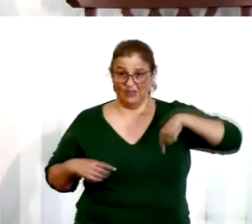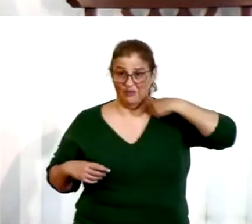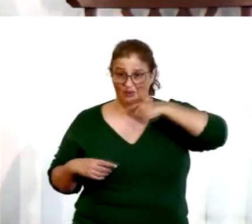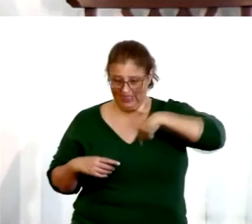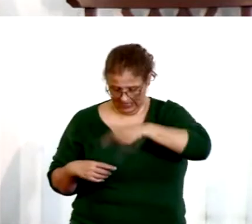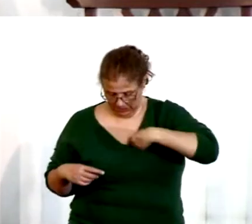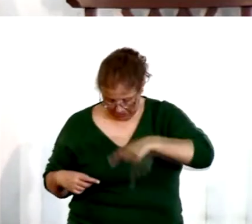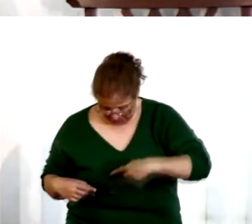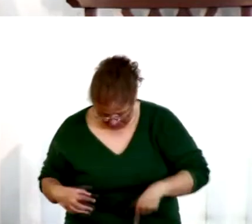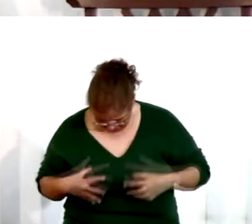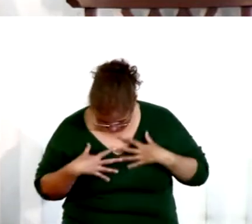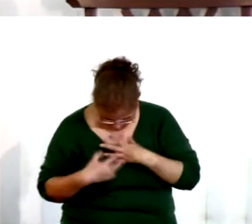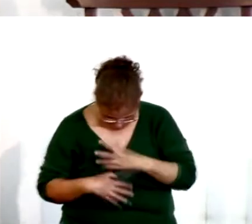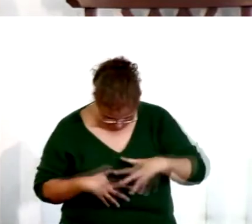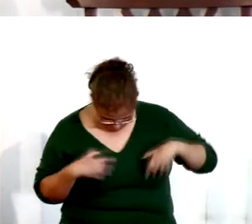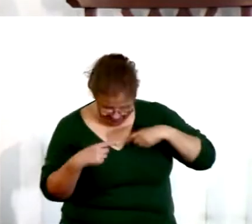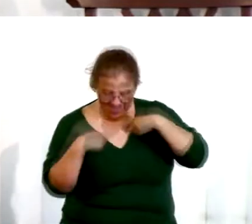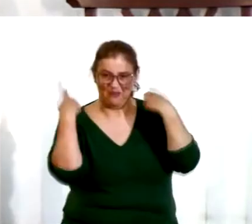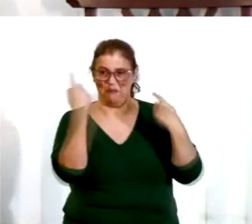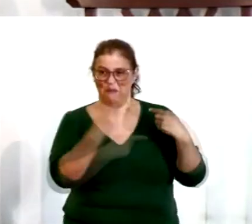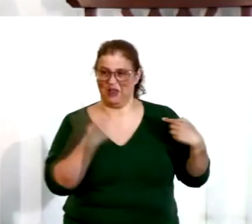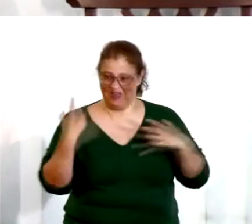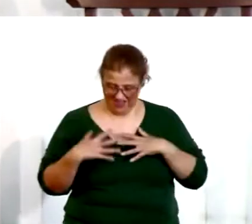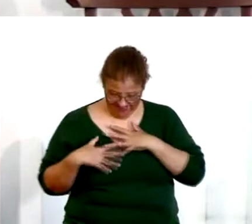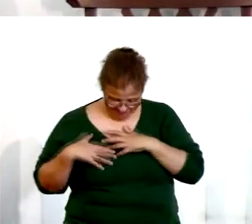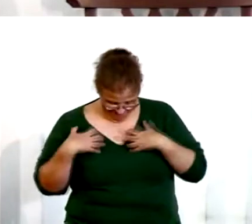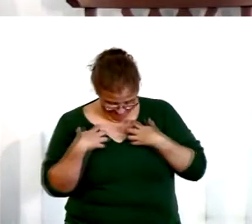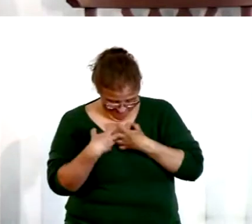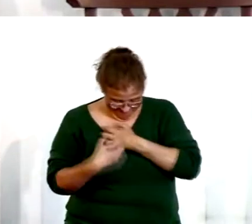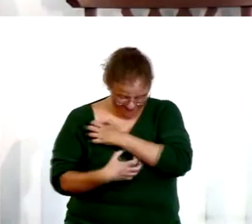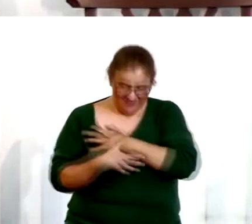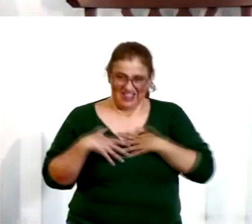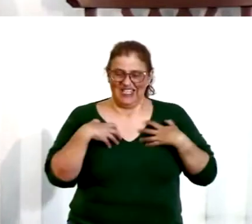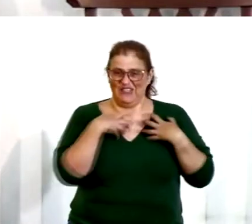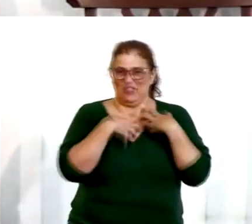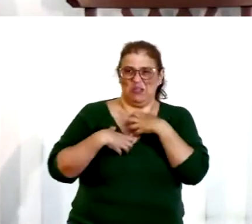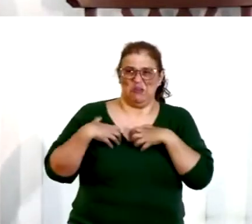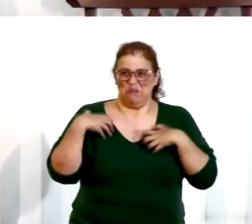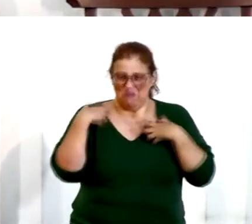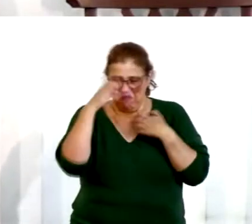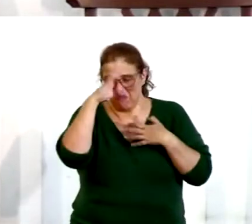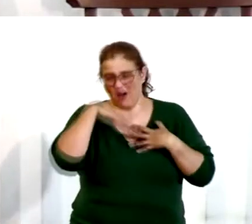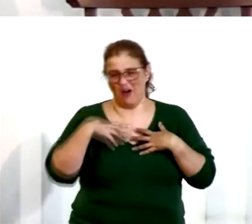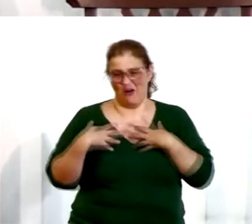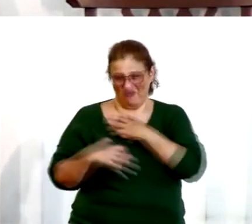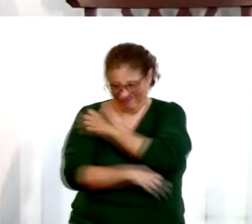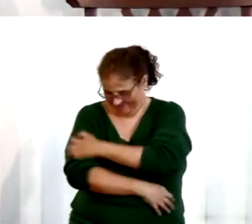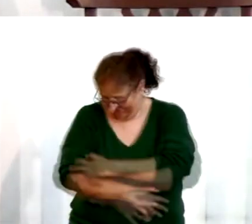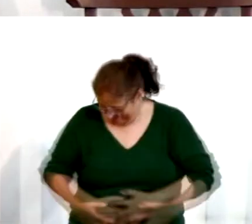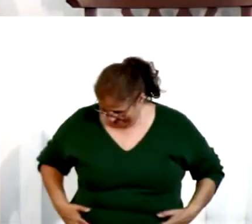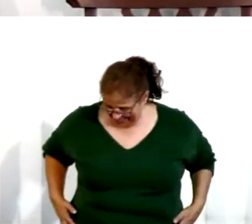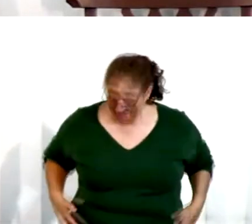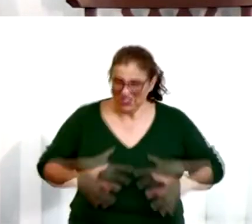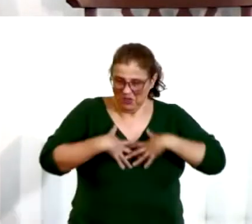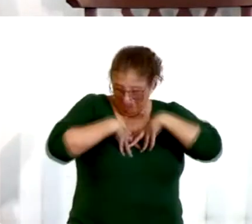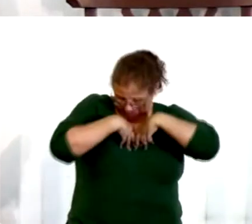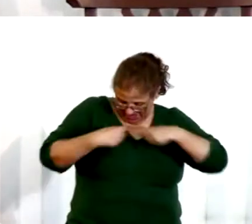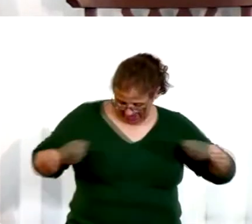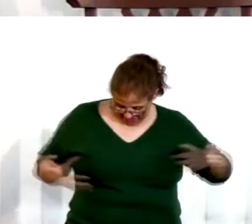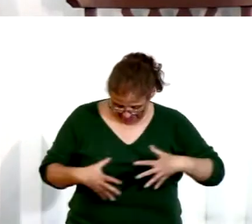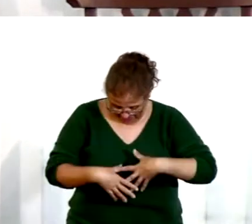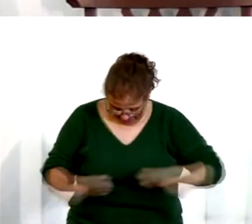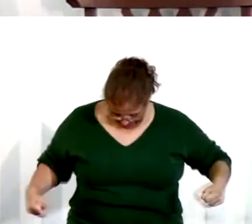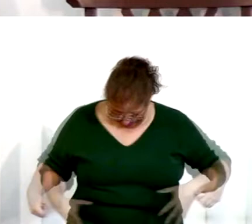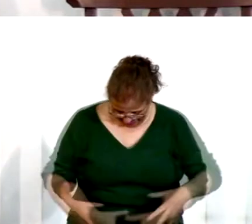é arrancar? Alguma coisa que faz mal, muito mal. É isso que é despojar. Nem sempre a gente conversa